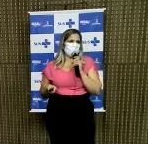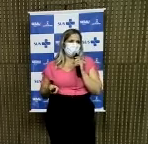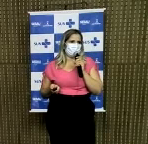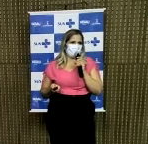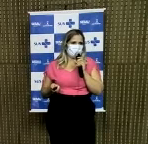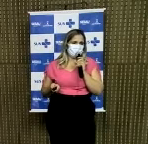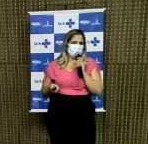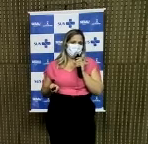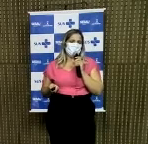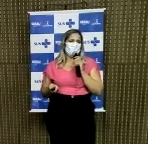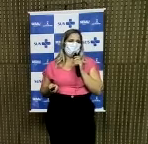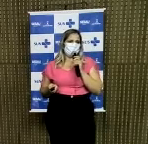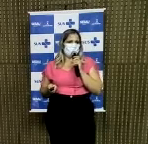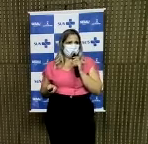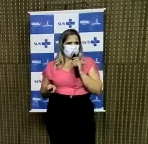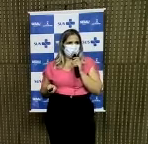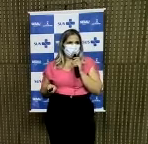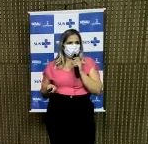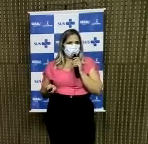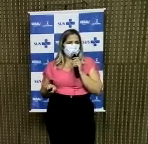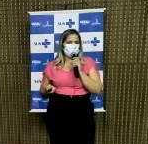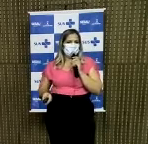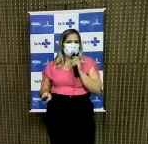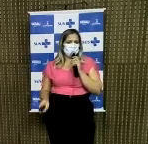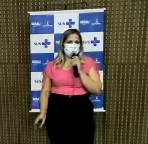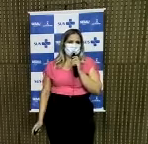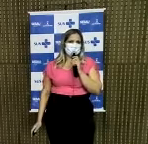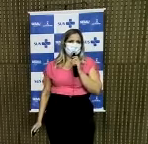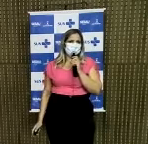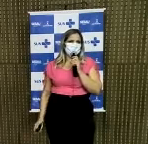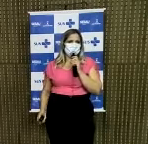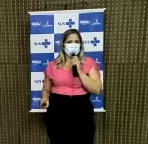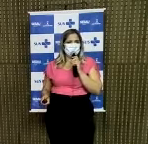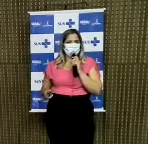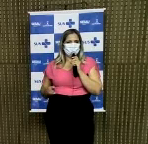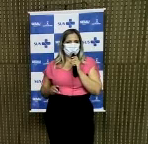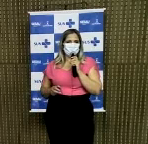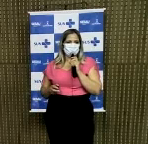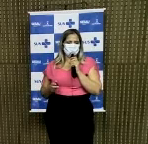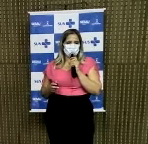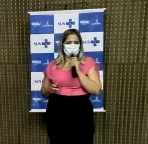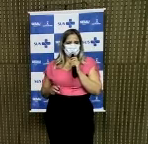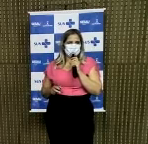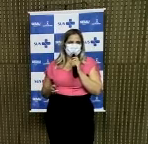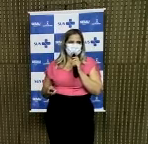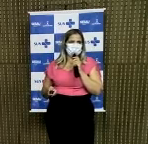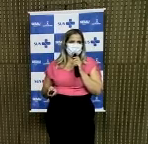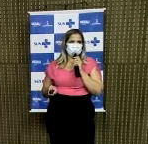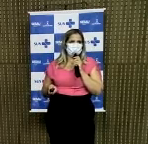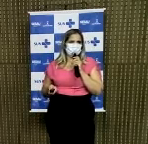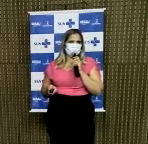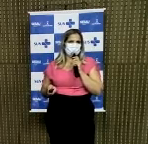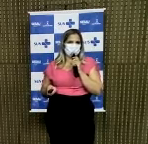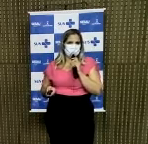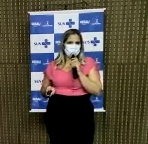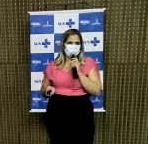dos pacientes diabéticos no ano passado. Nós retornamos assim com grupos menores a partir de junho